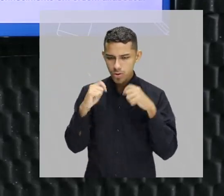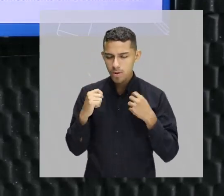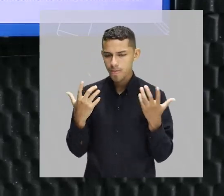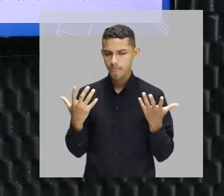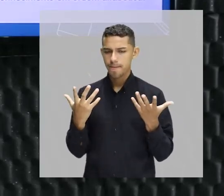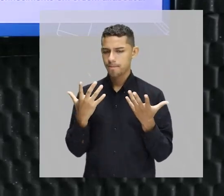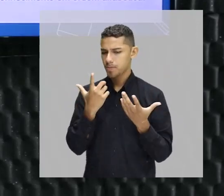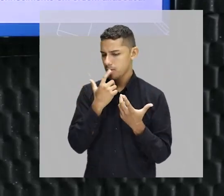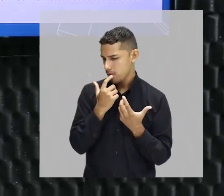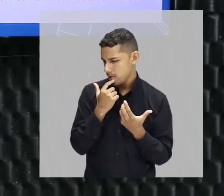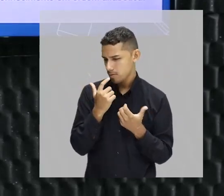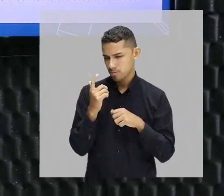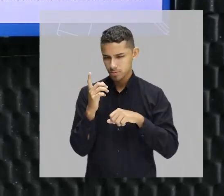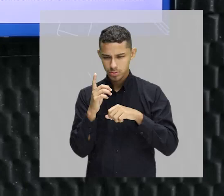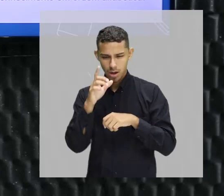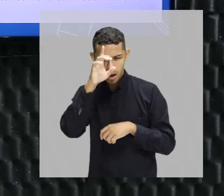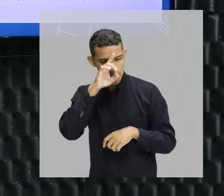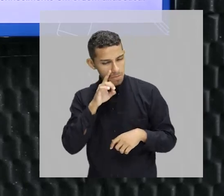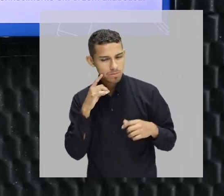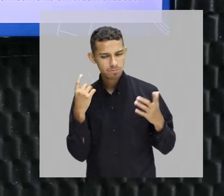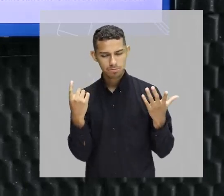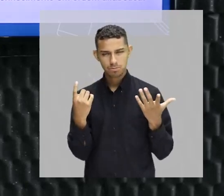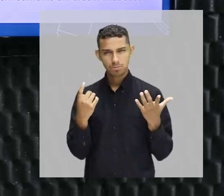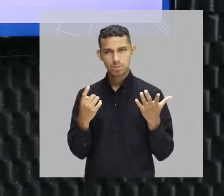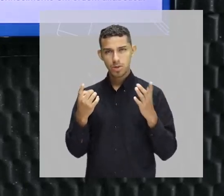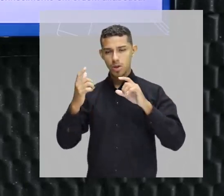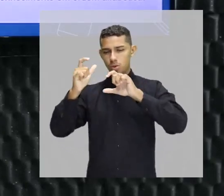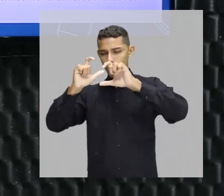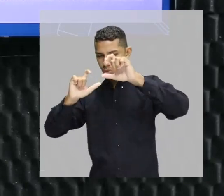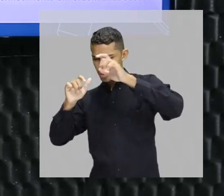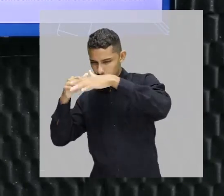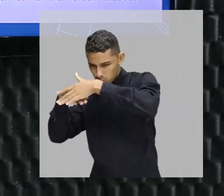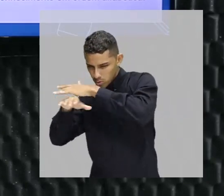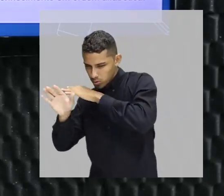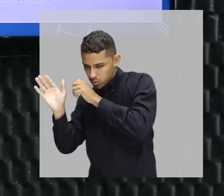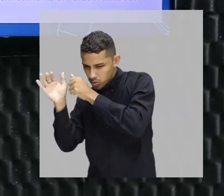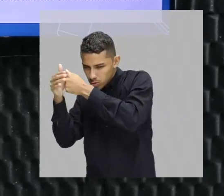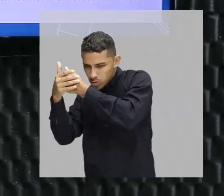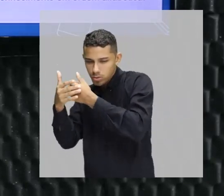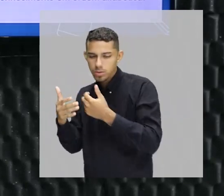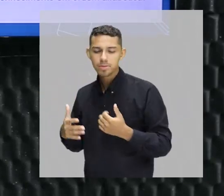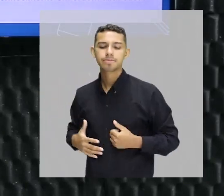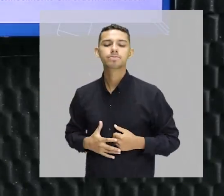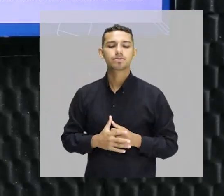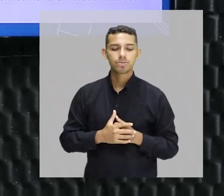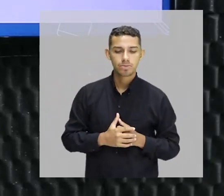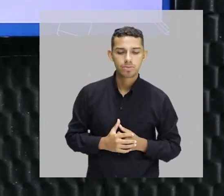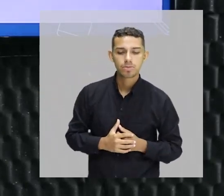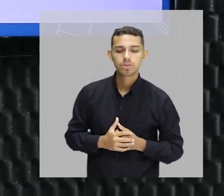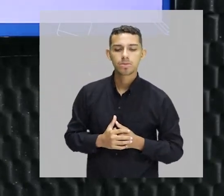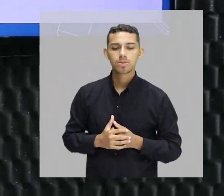ali, né? Mais de forma secundária, tá certo? Vamos lá para a nossa próxima questão.